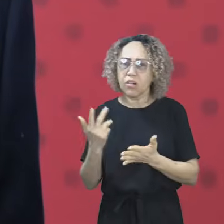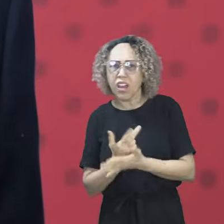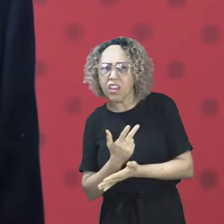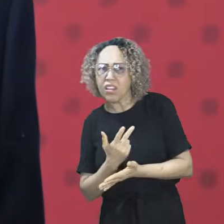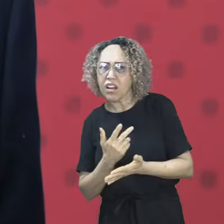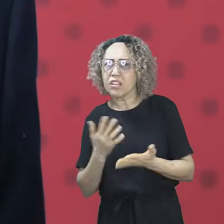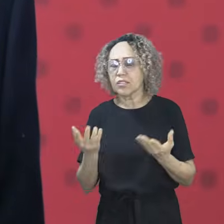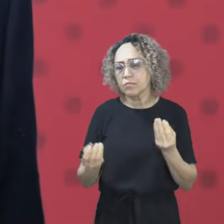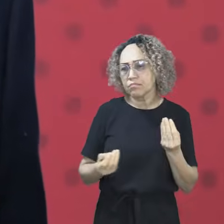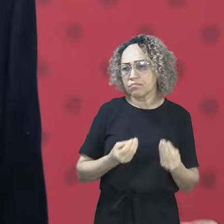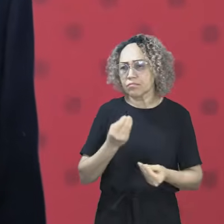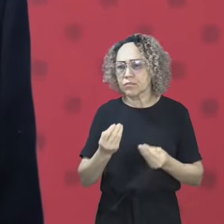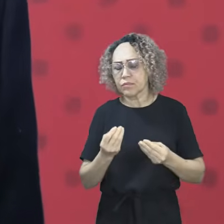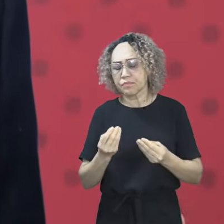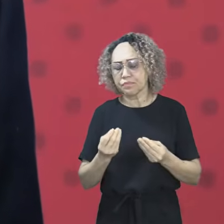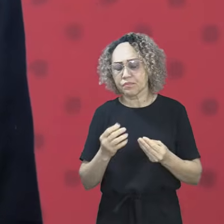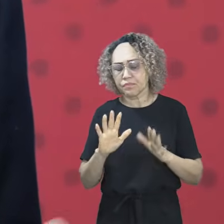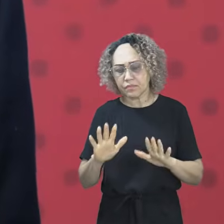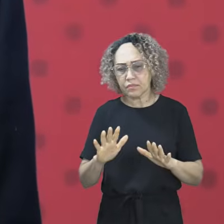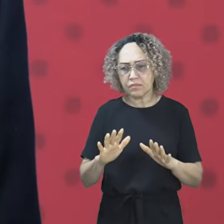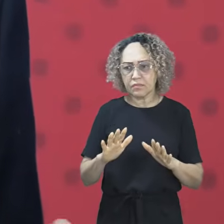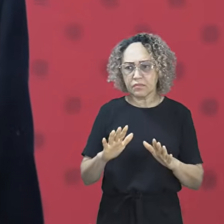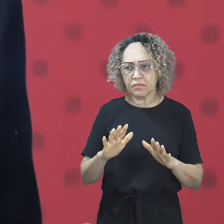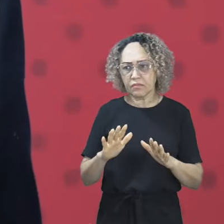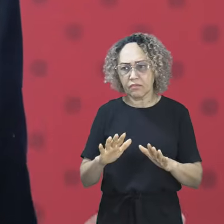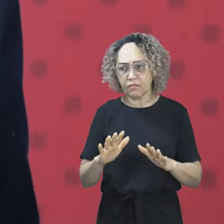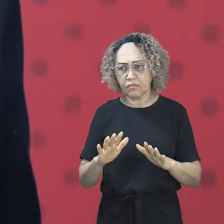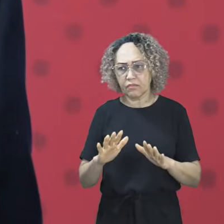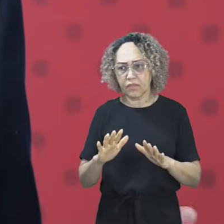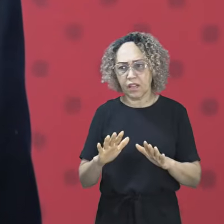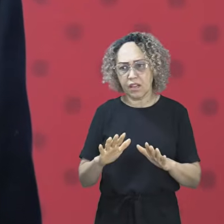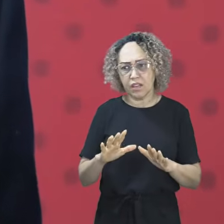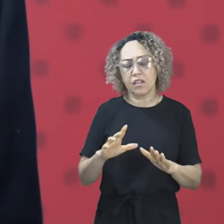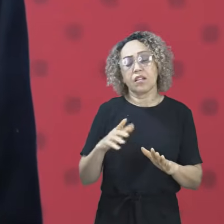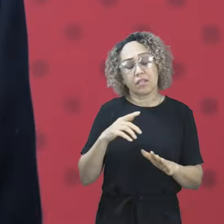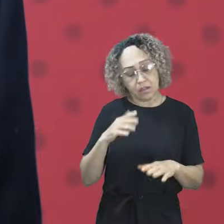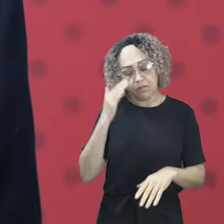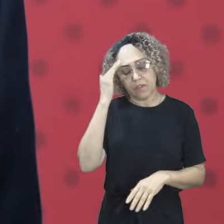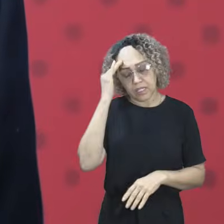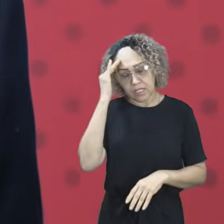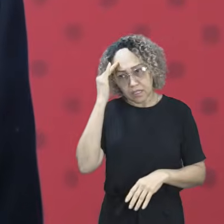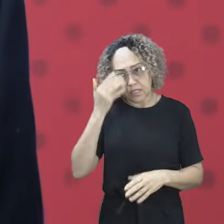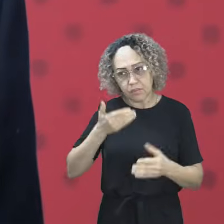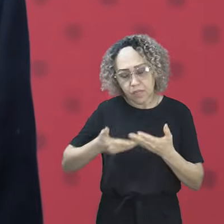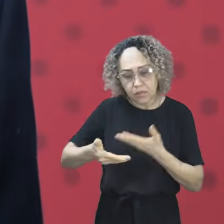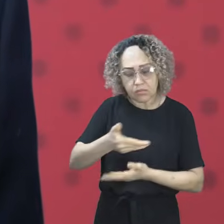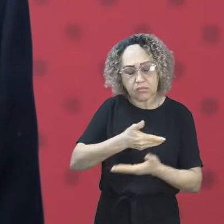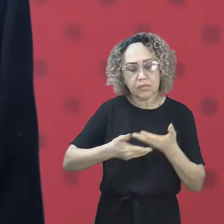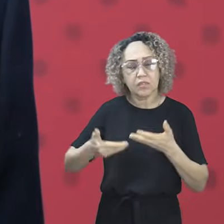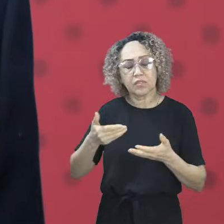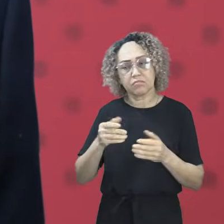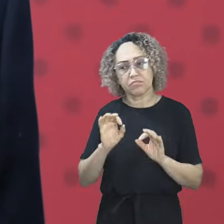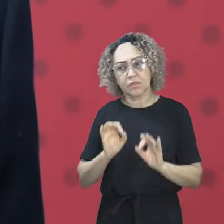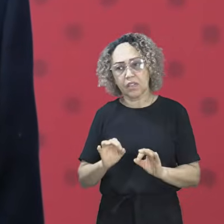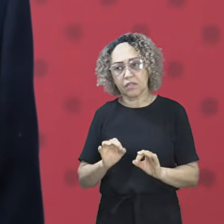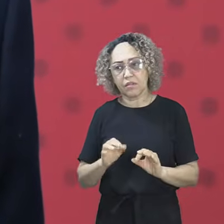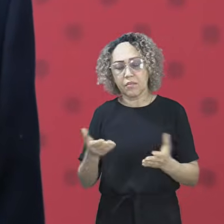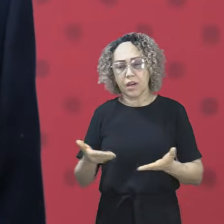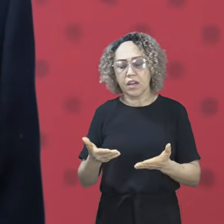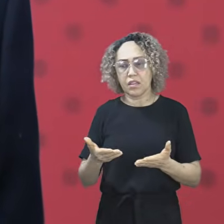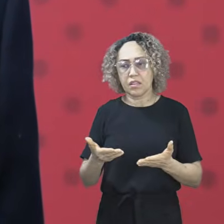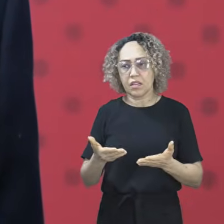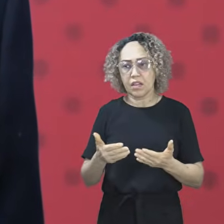porque o que não quer dizer que ele não vai ter nenhum entendimento, certamente, mas hoje, a Construindo o Novo